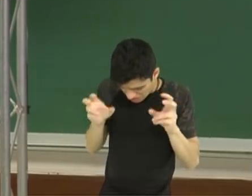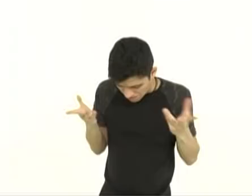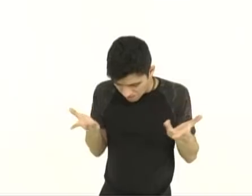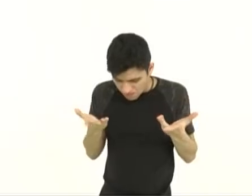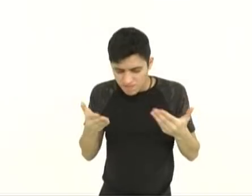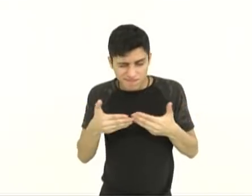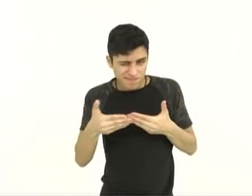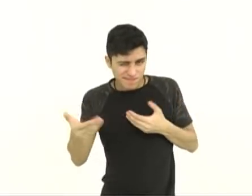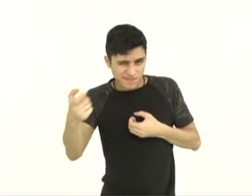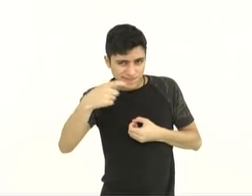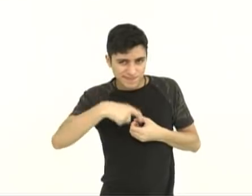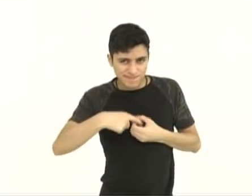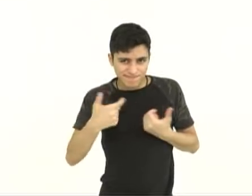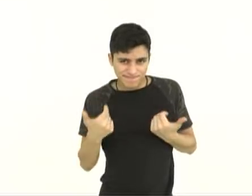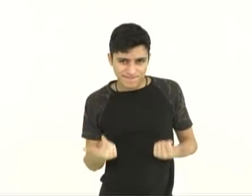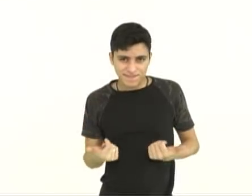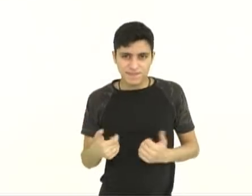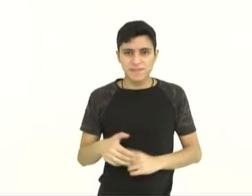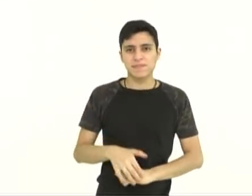volto.